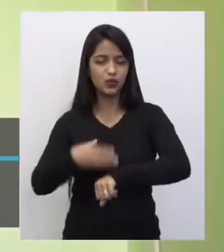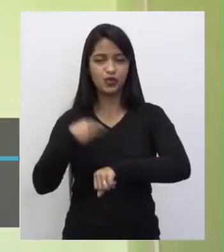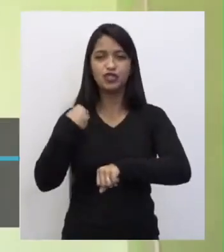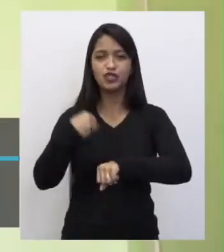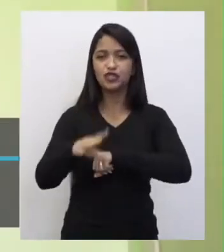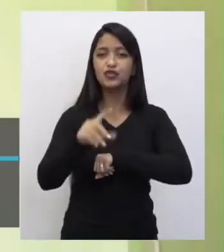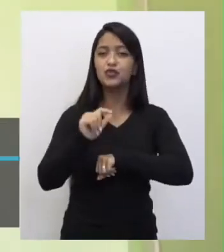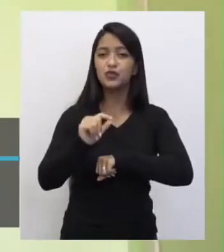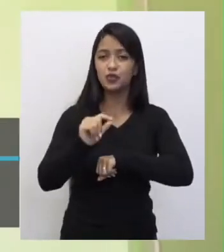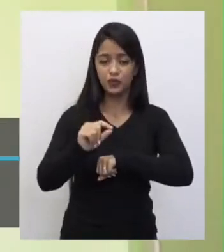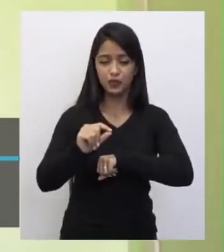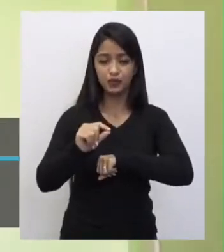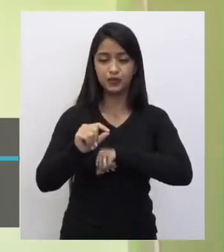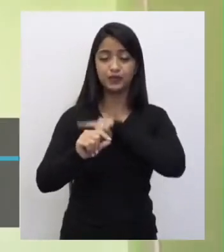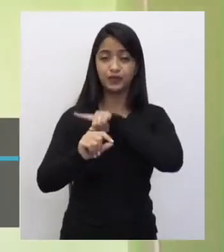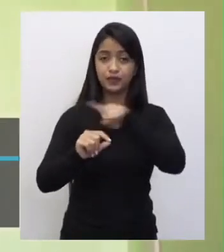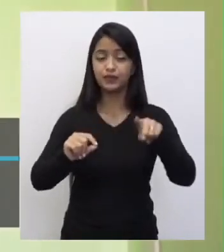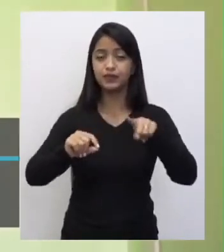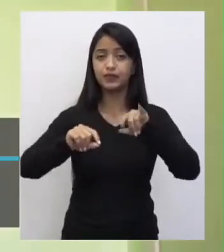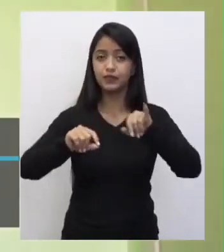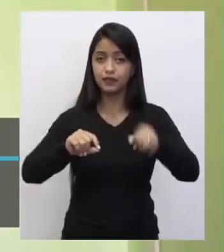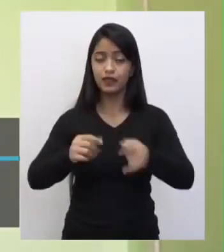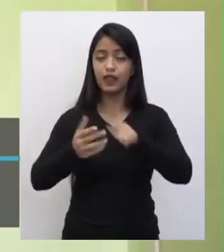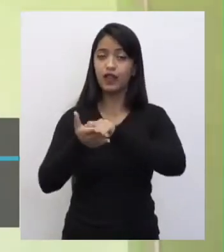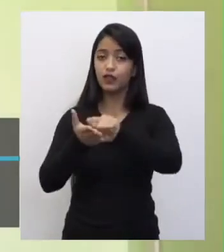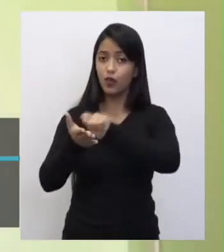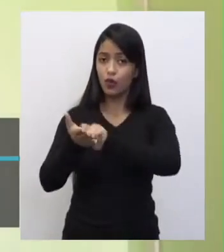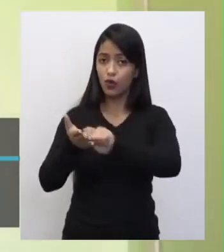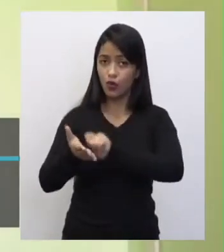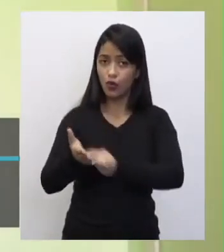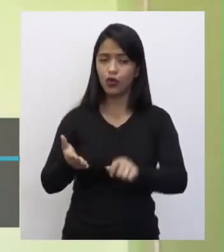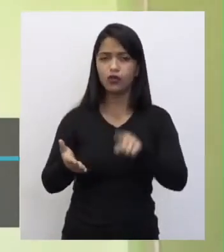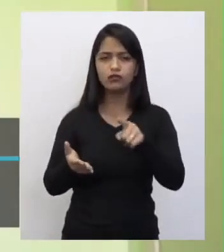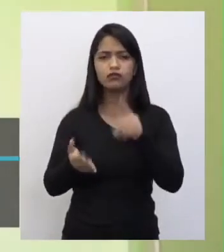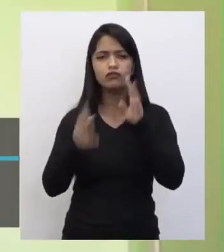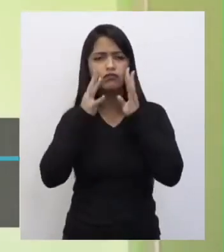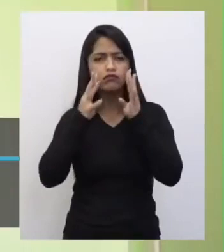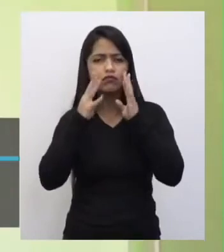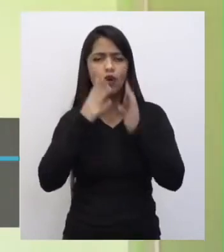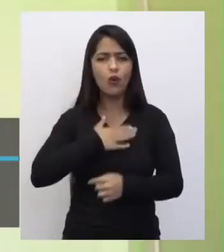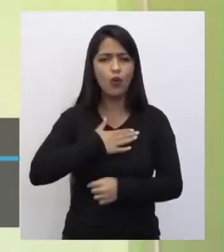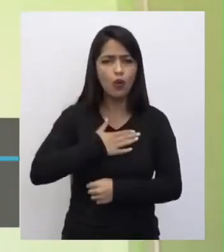que vocês façam as anotações que acharem necessárias, tá?